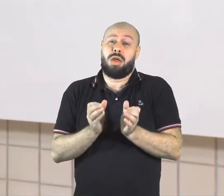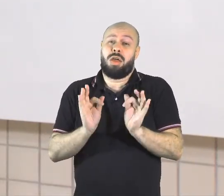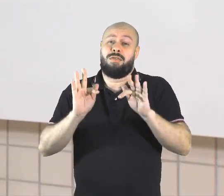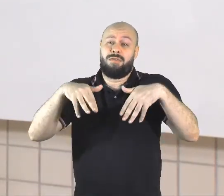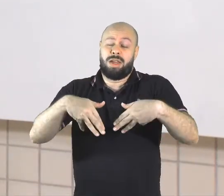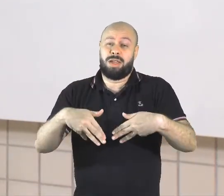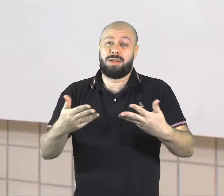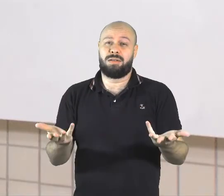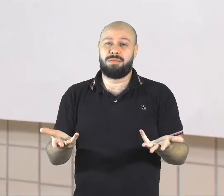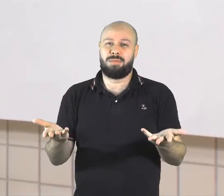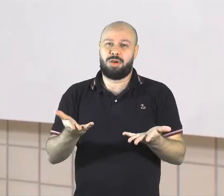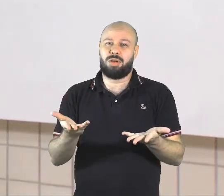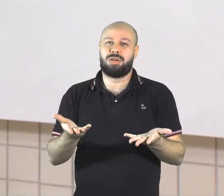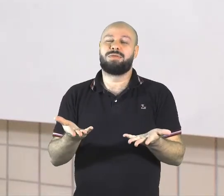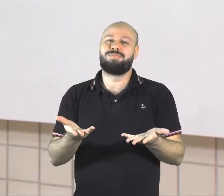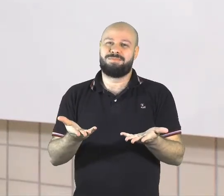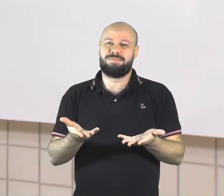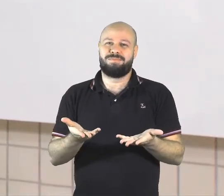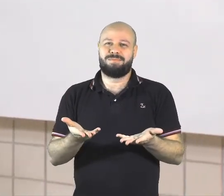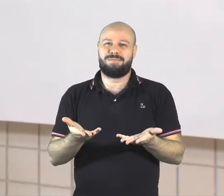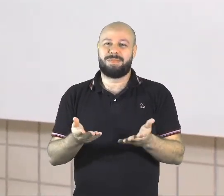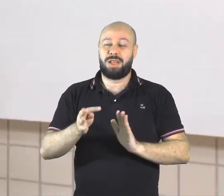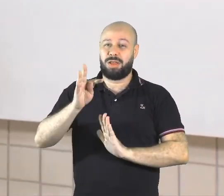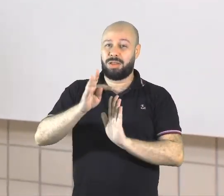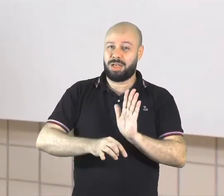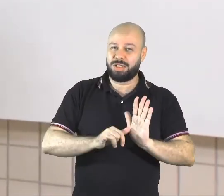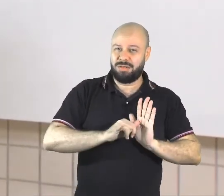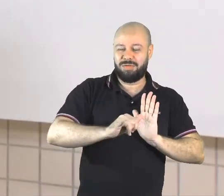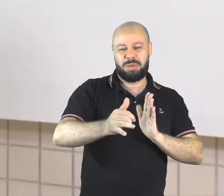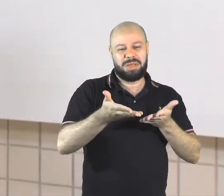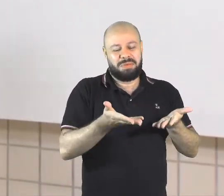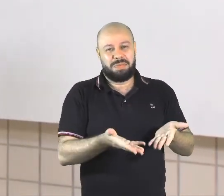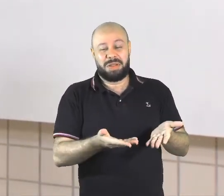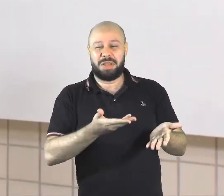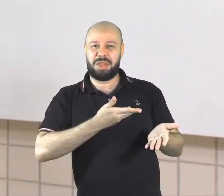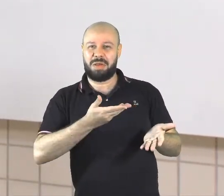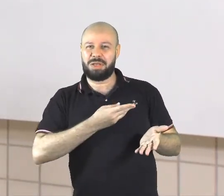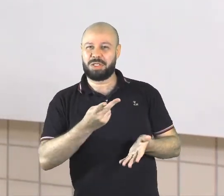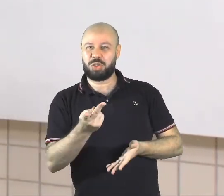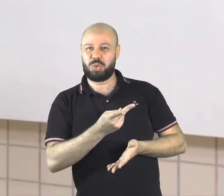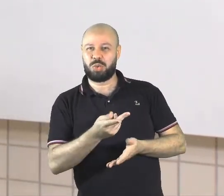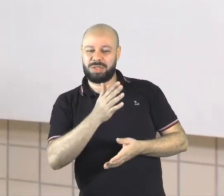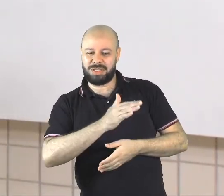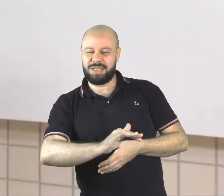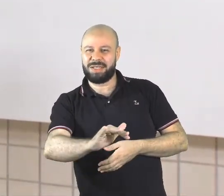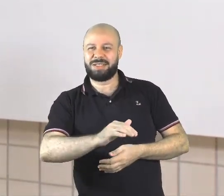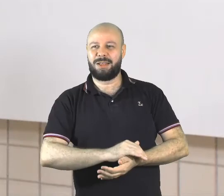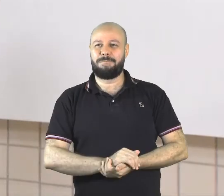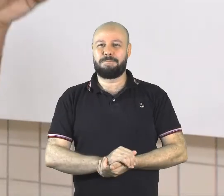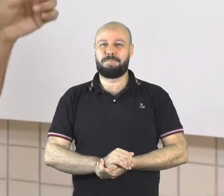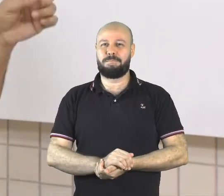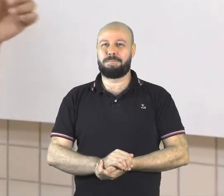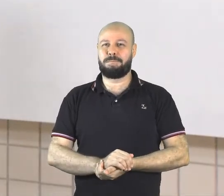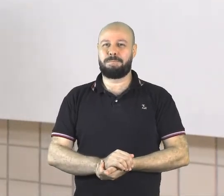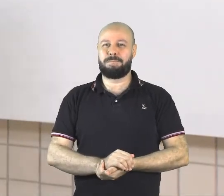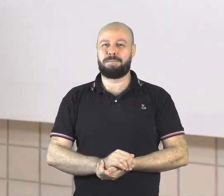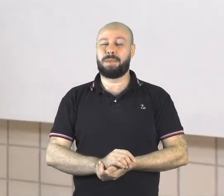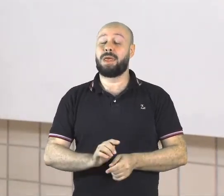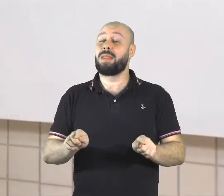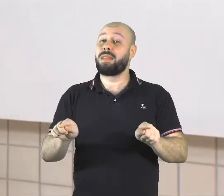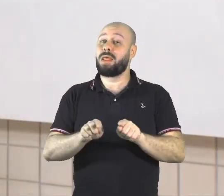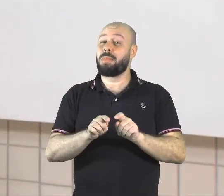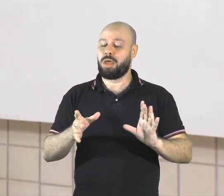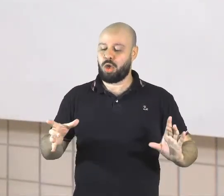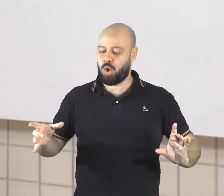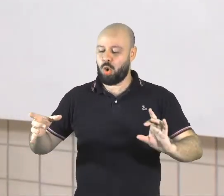né? Estamos aí trazendo esse texto informativo dessa amizade dessas duas crianças e ainda ligado